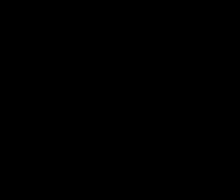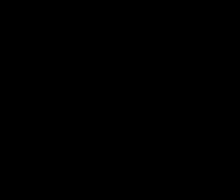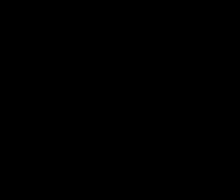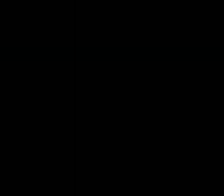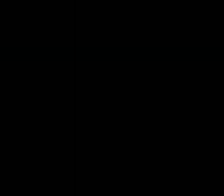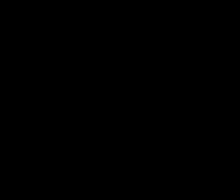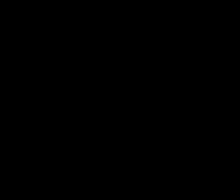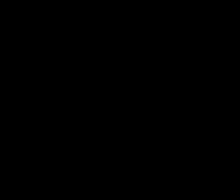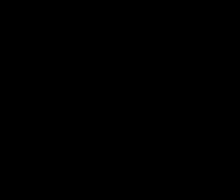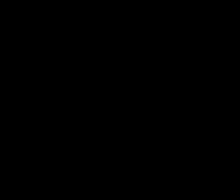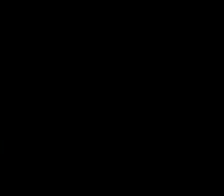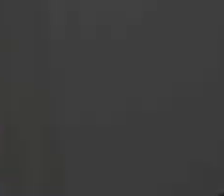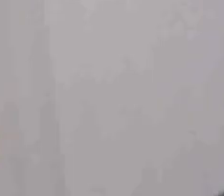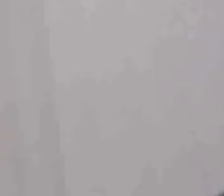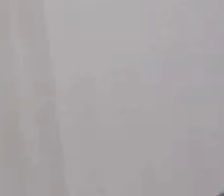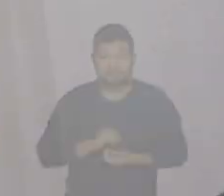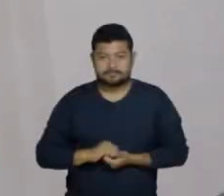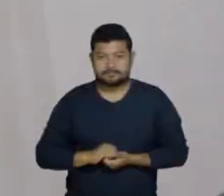estamos atuando na cidade.